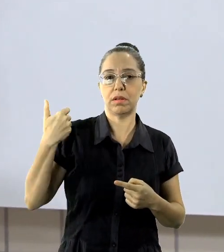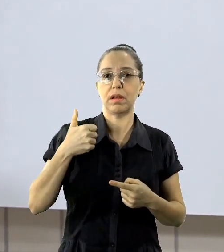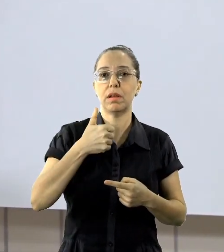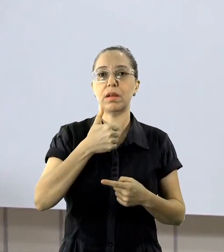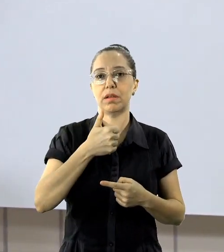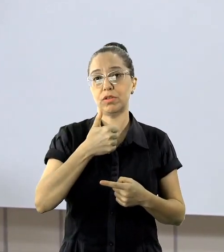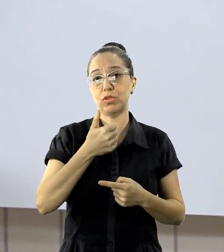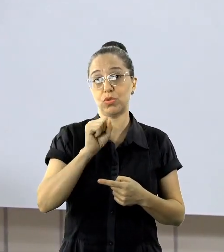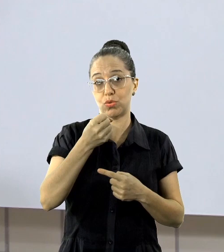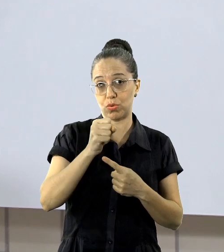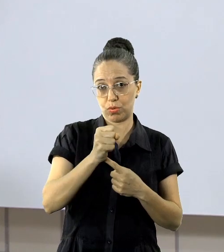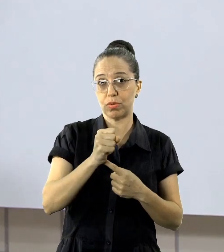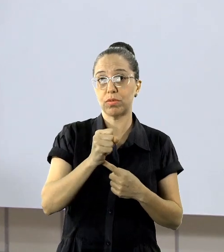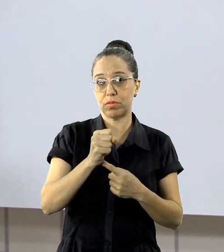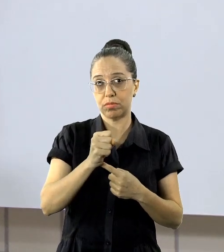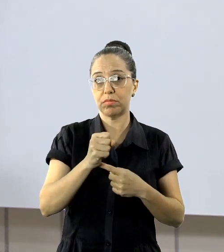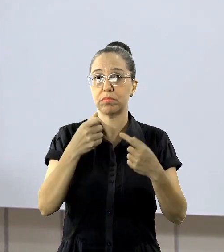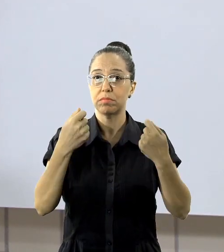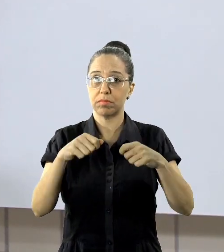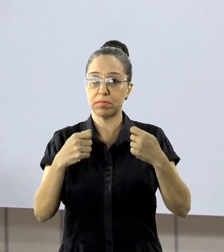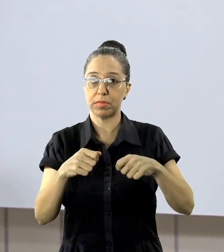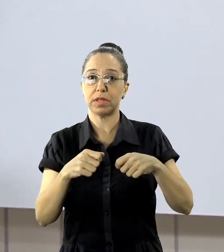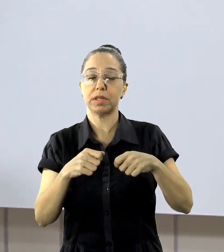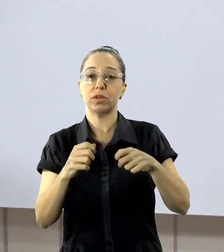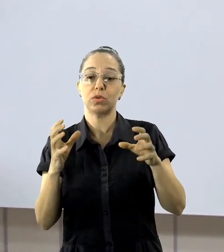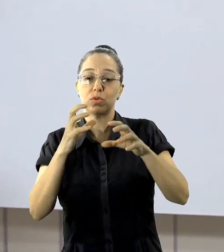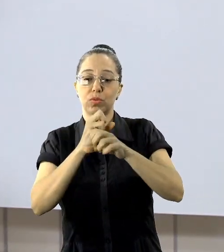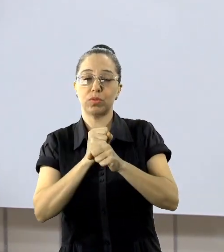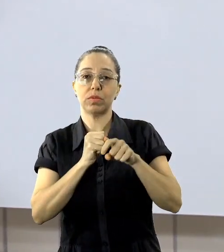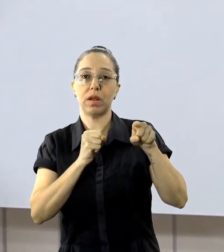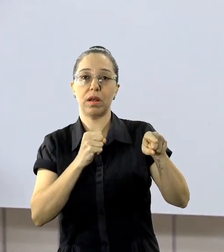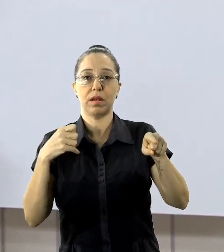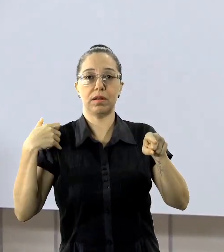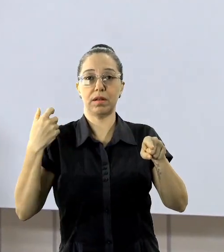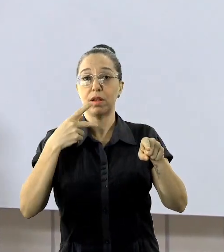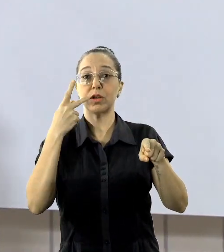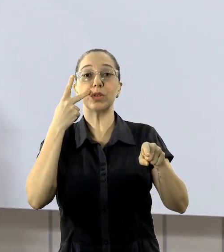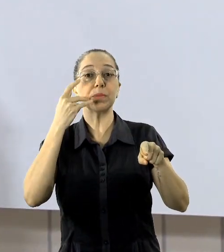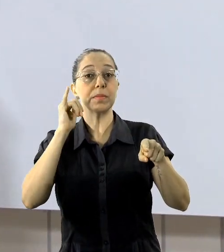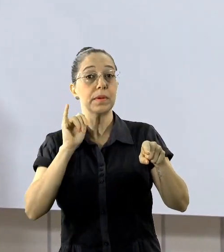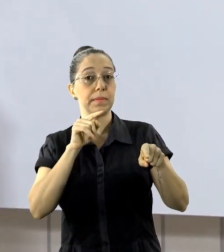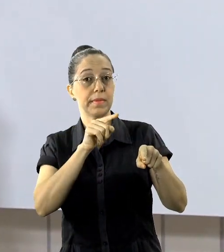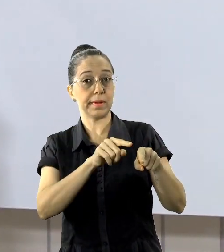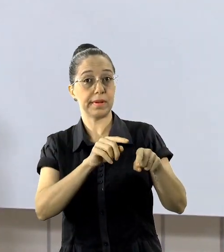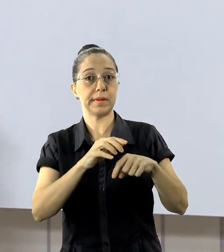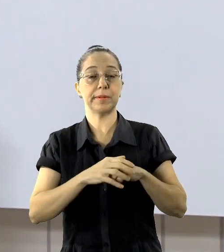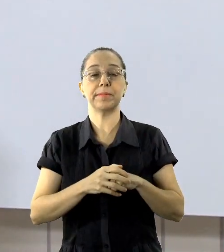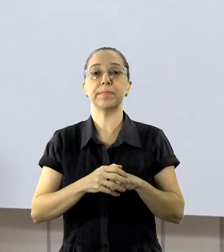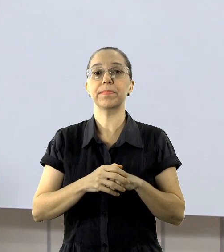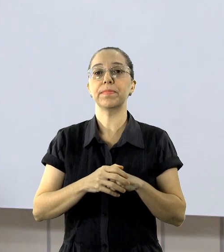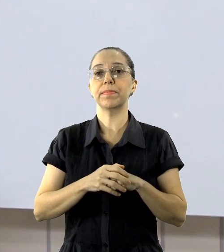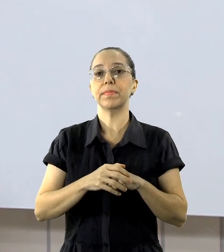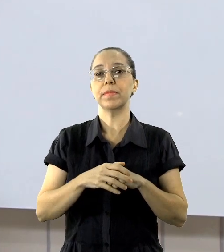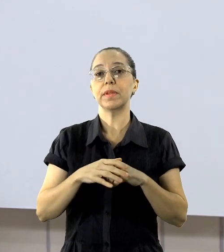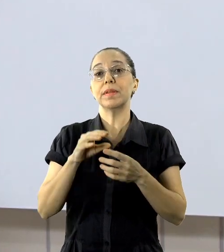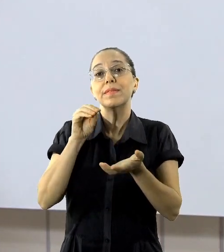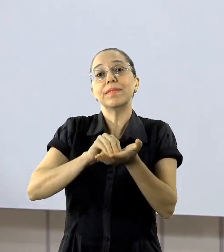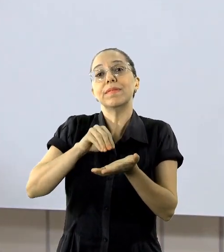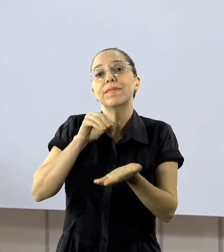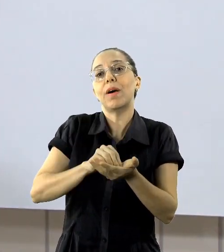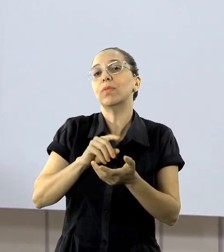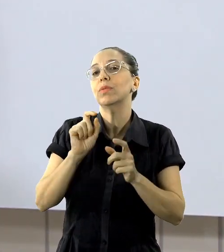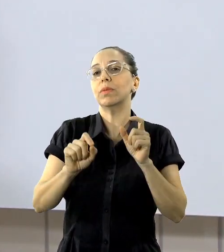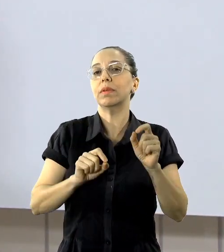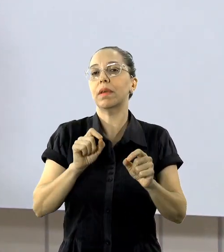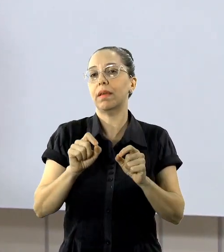e precisamos juntar as duas. Agora, já temos uma informação faltando aí. Nós temos